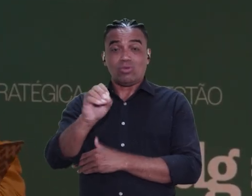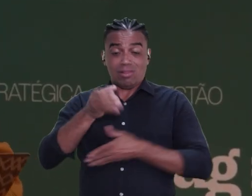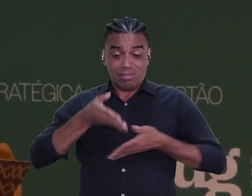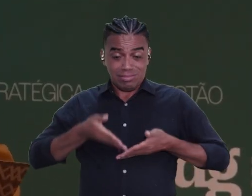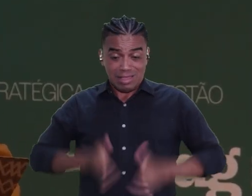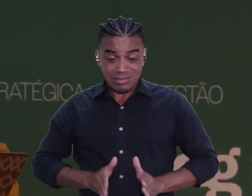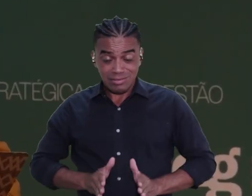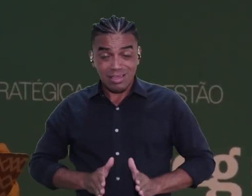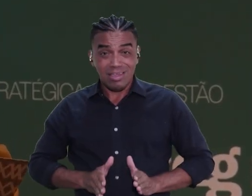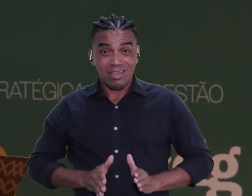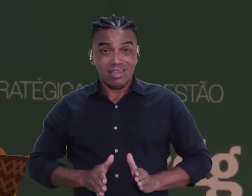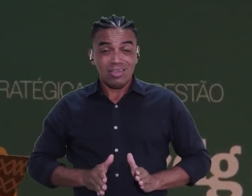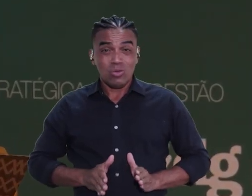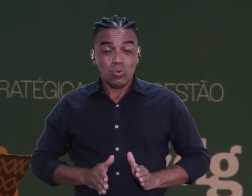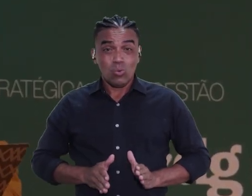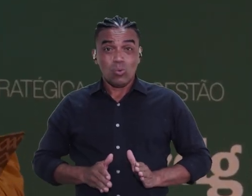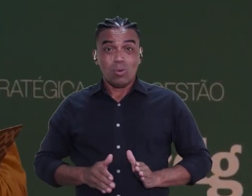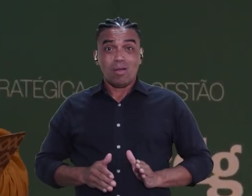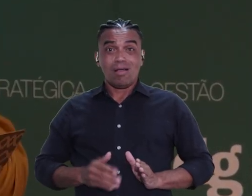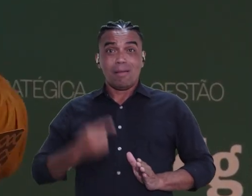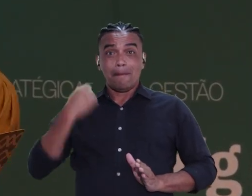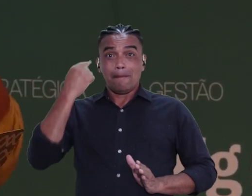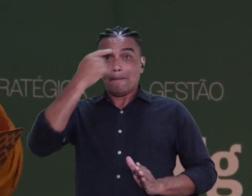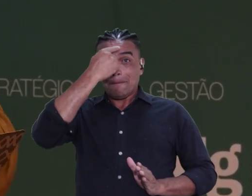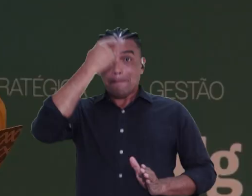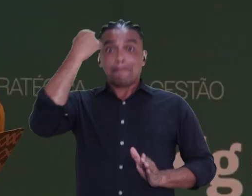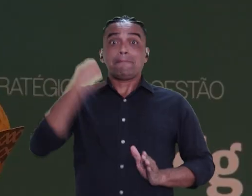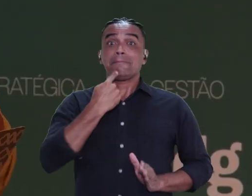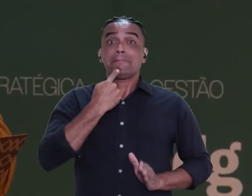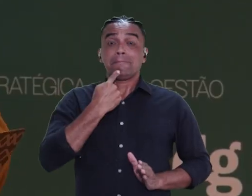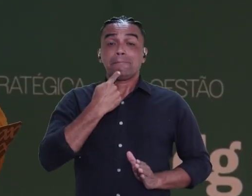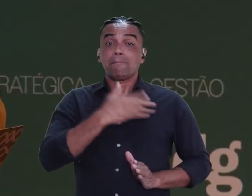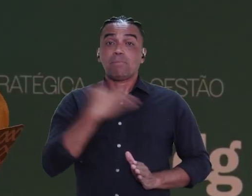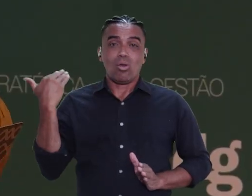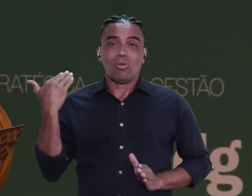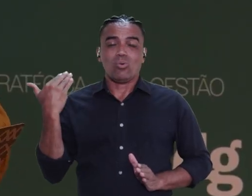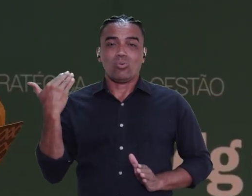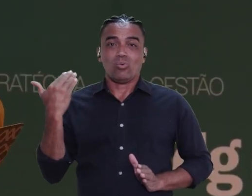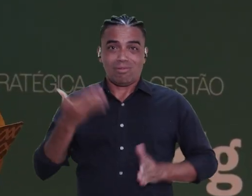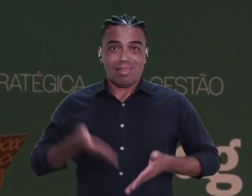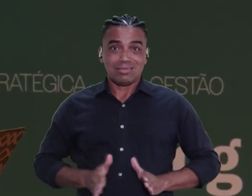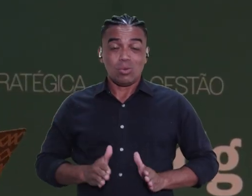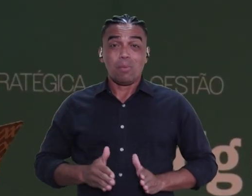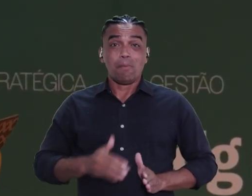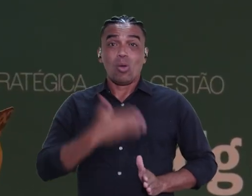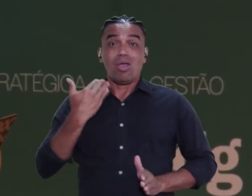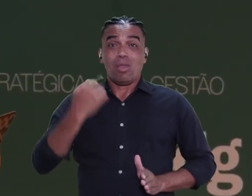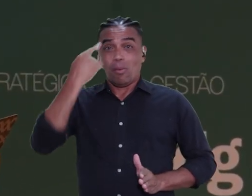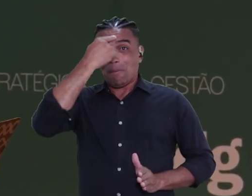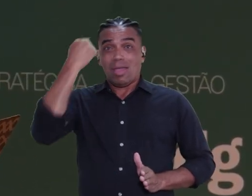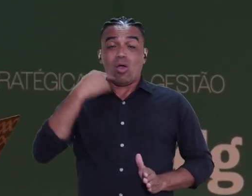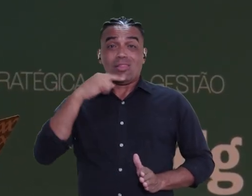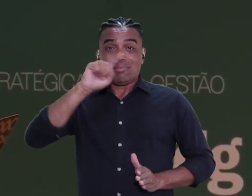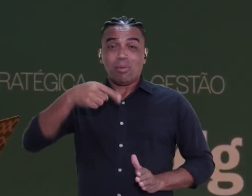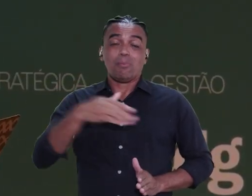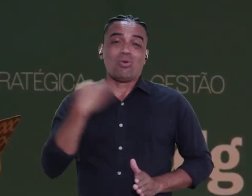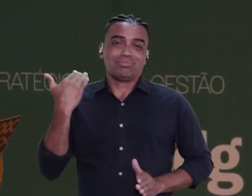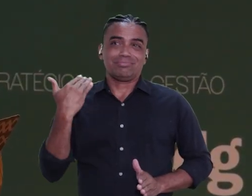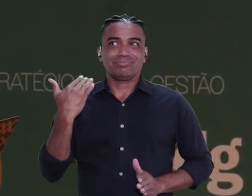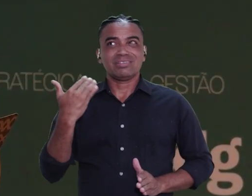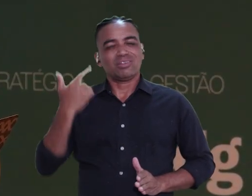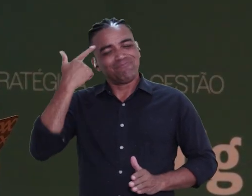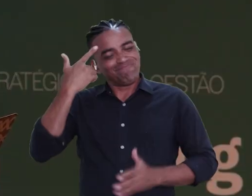nascer, meia hora antes de nascer. E aí há papers, reflexões em